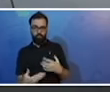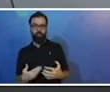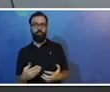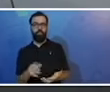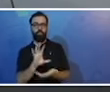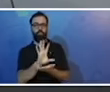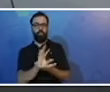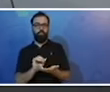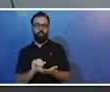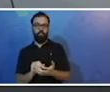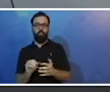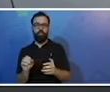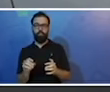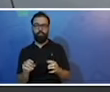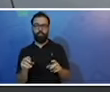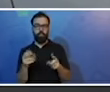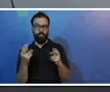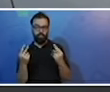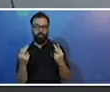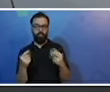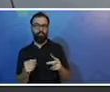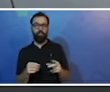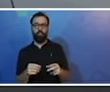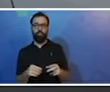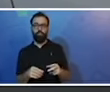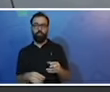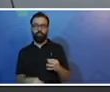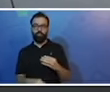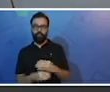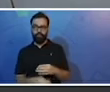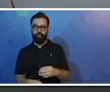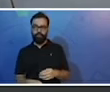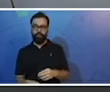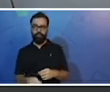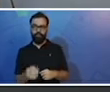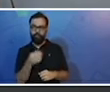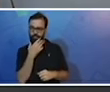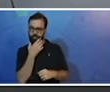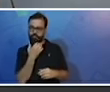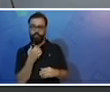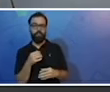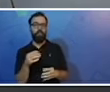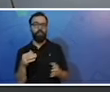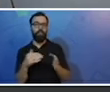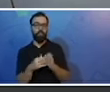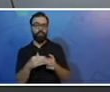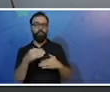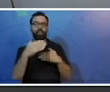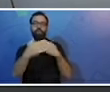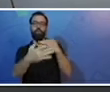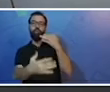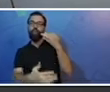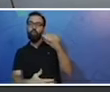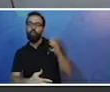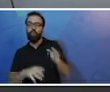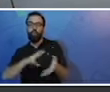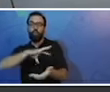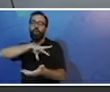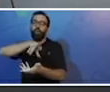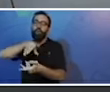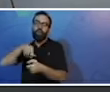imitar como se fosse né né até chegar no fim até chegar a passar por todos os personagens que tem dentro dessa música